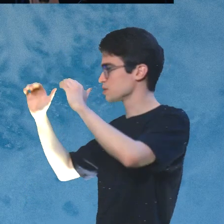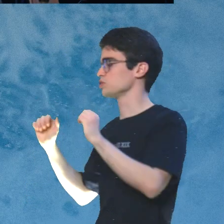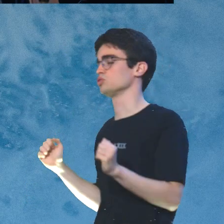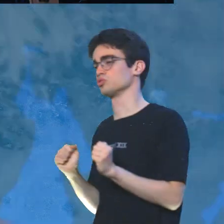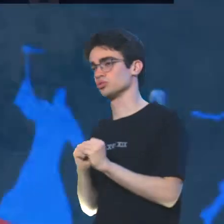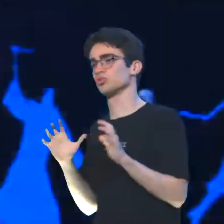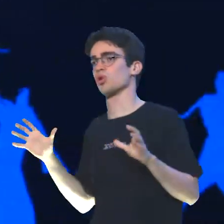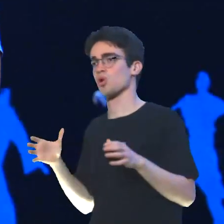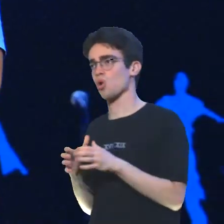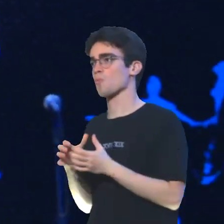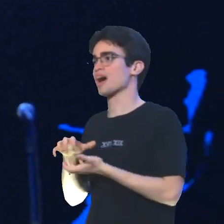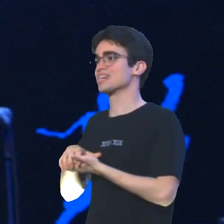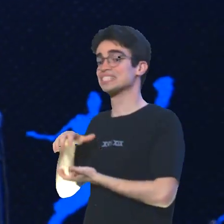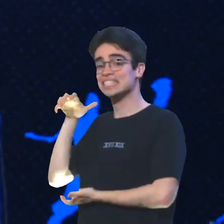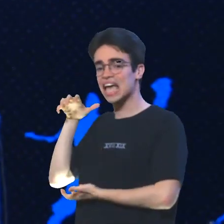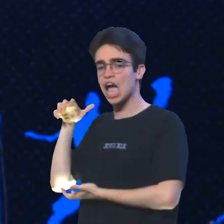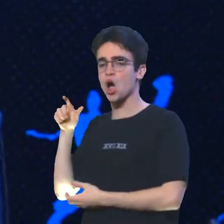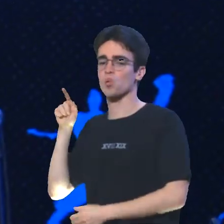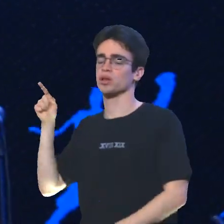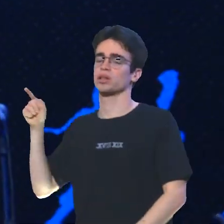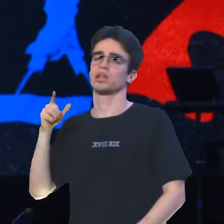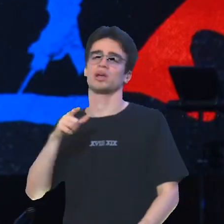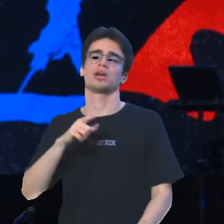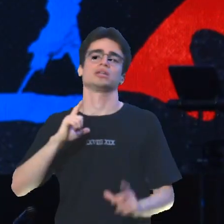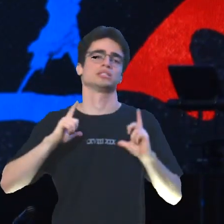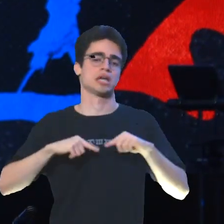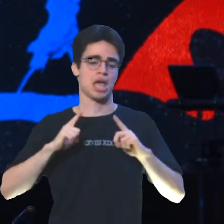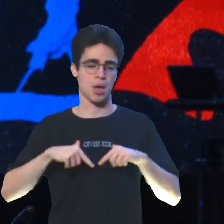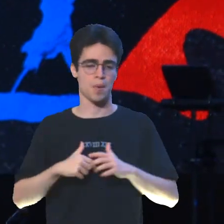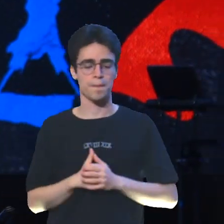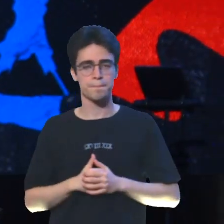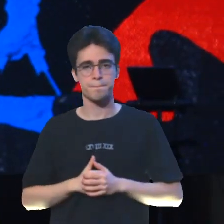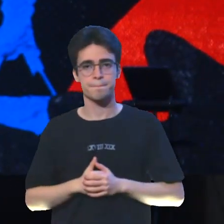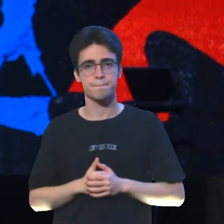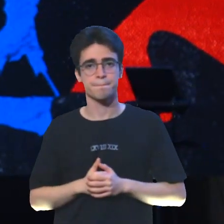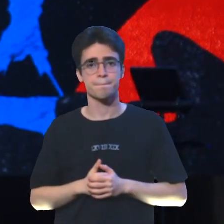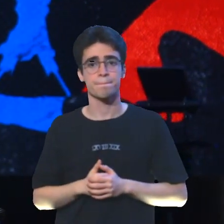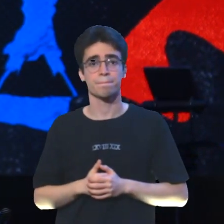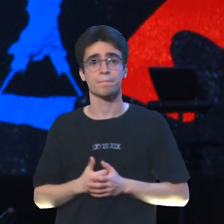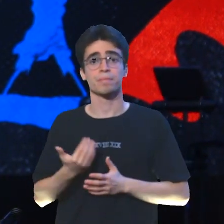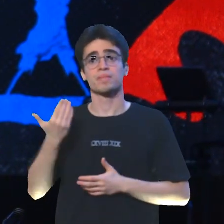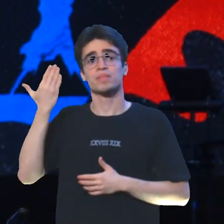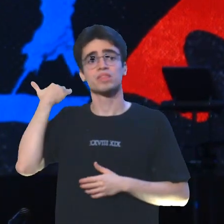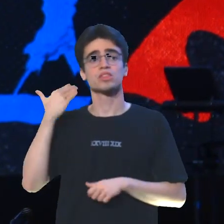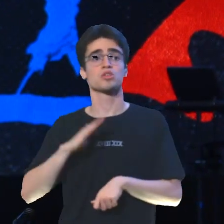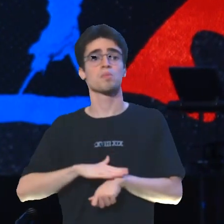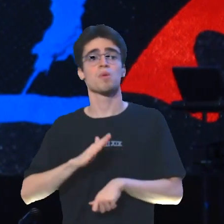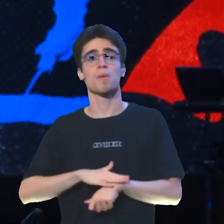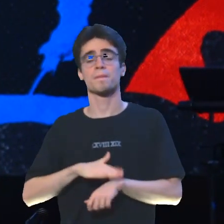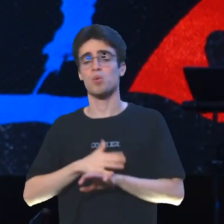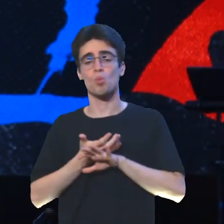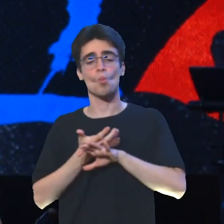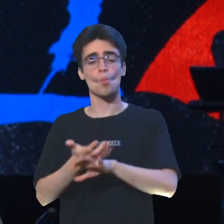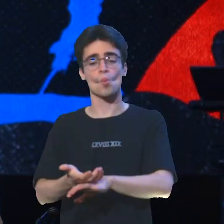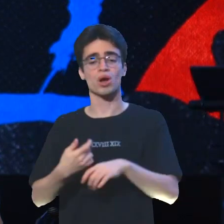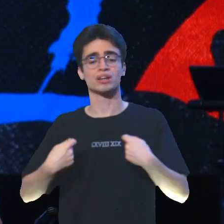Israel. Em um momento de escassez e necessidade, o povo de